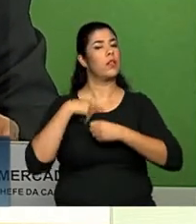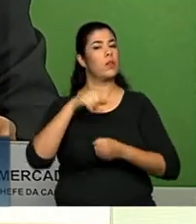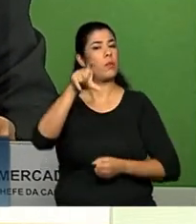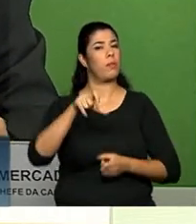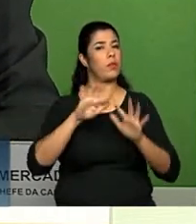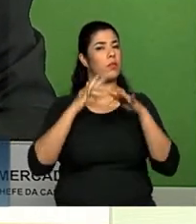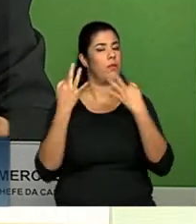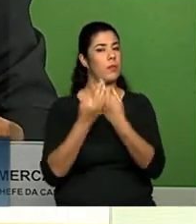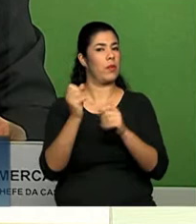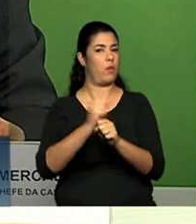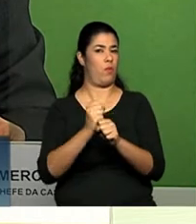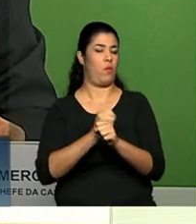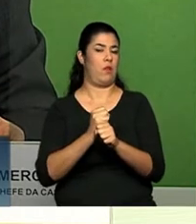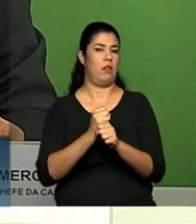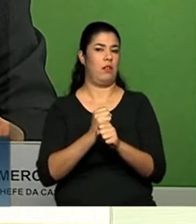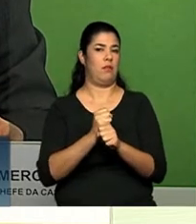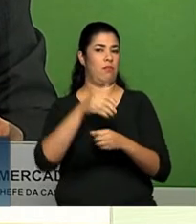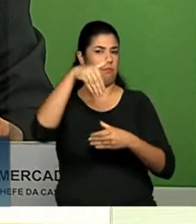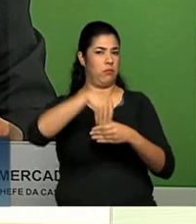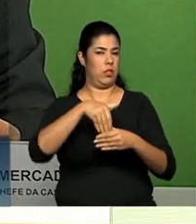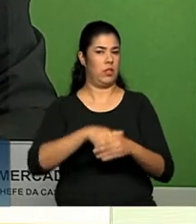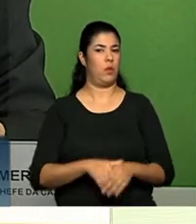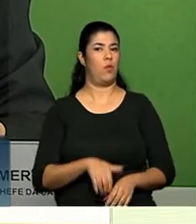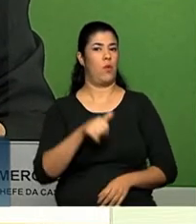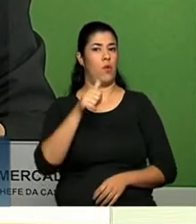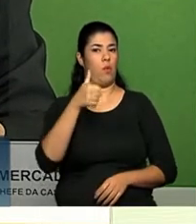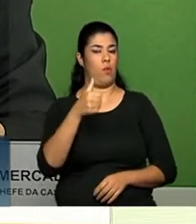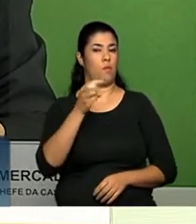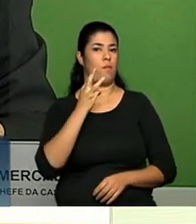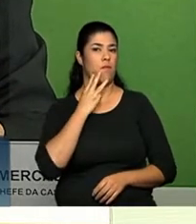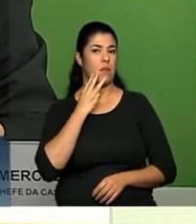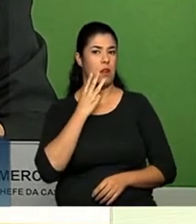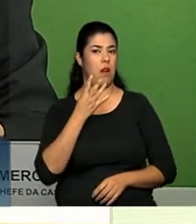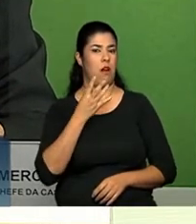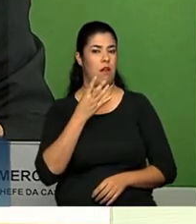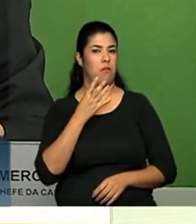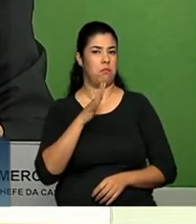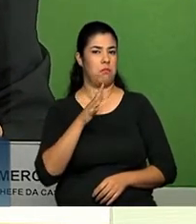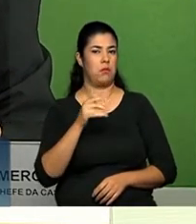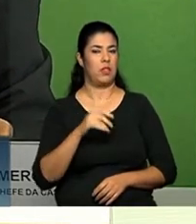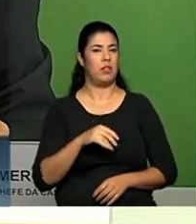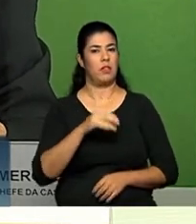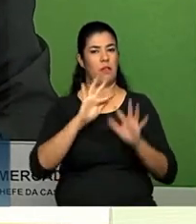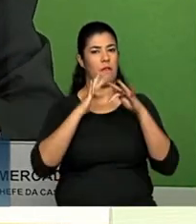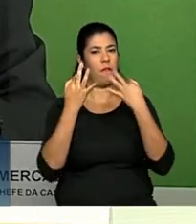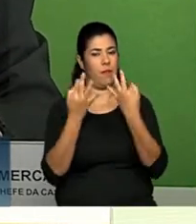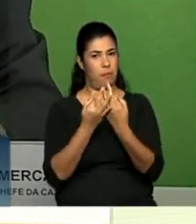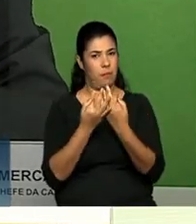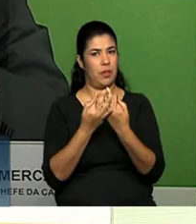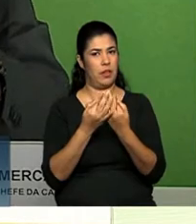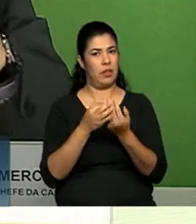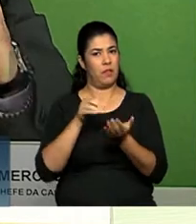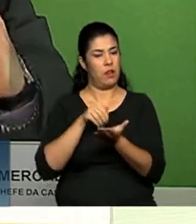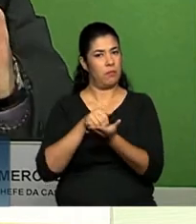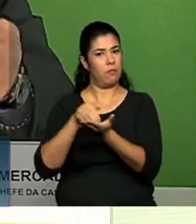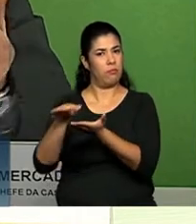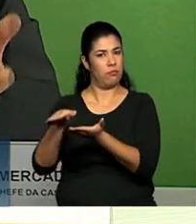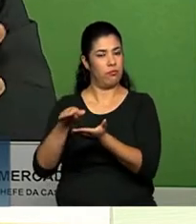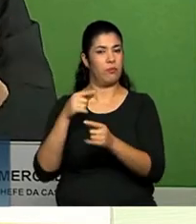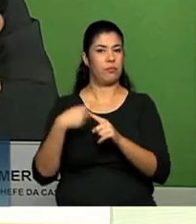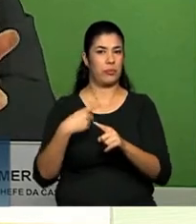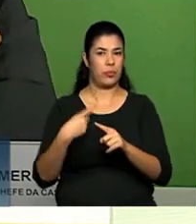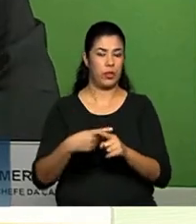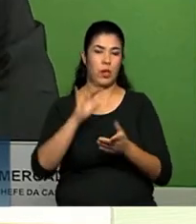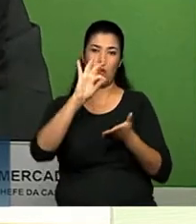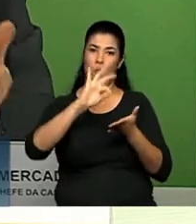no ano eleitoral, 1 milhão e 290 mil famílias saíram do Bolsa Família. 650 mil entraram. Saíram por quê? Porque o